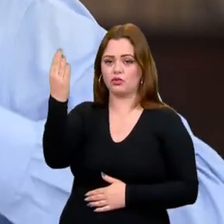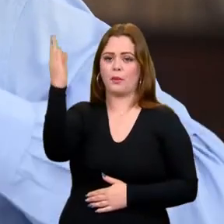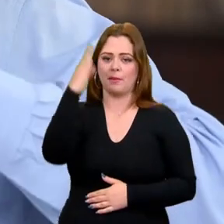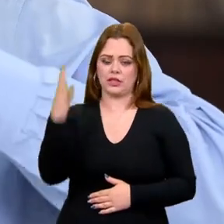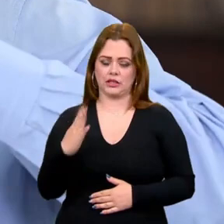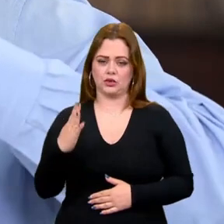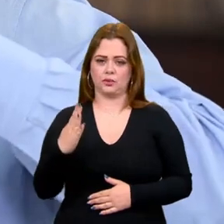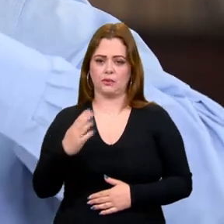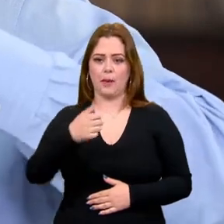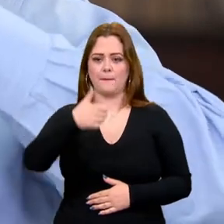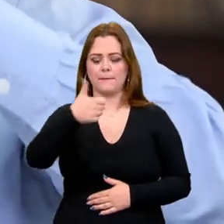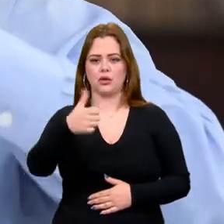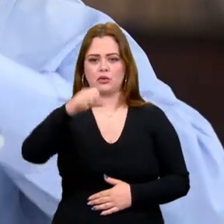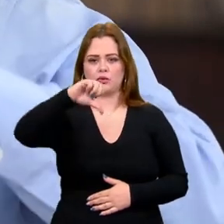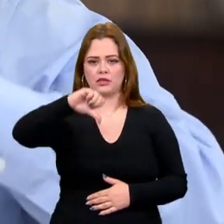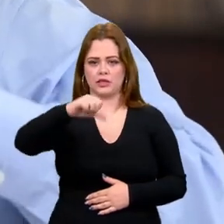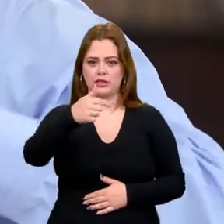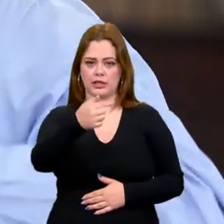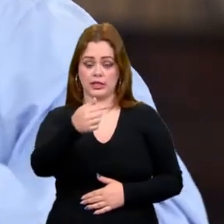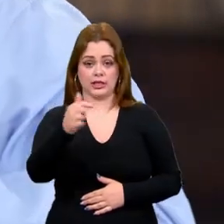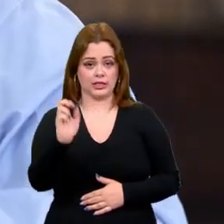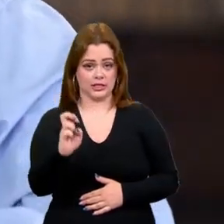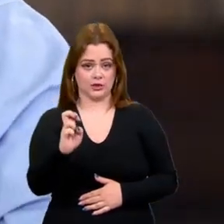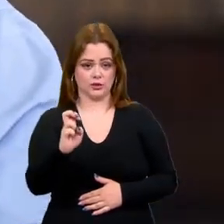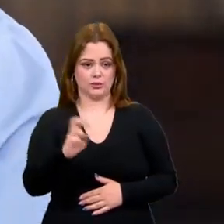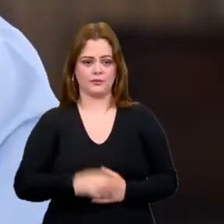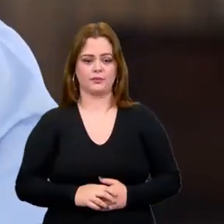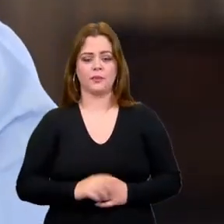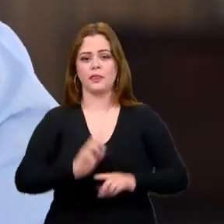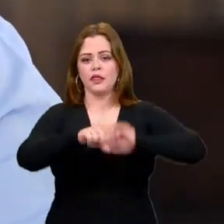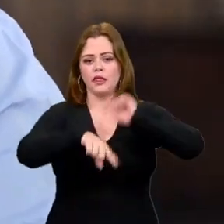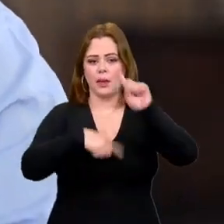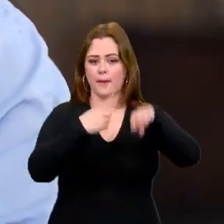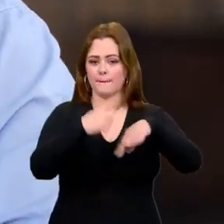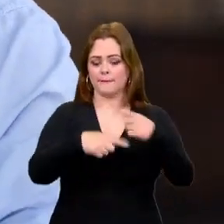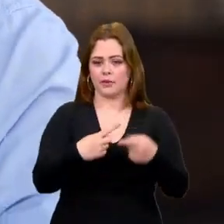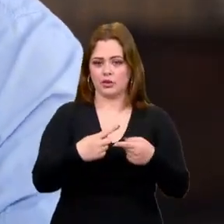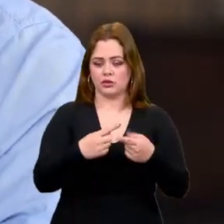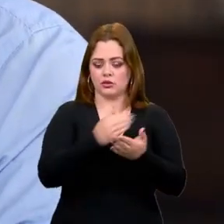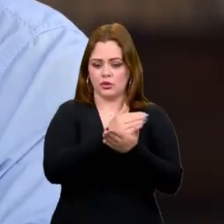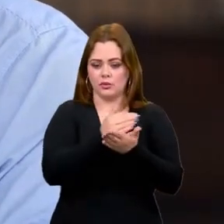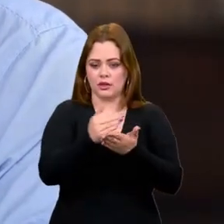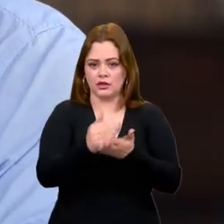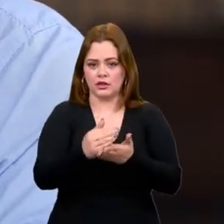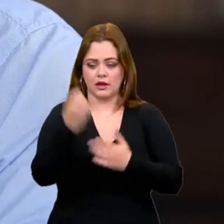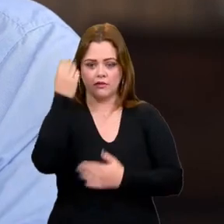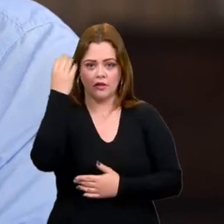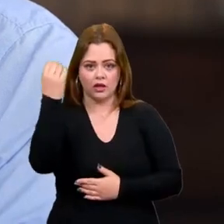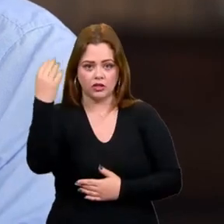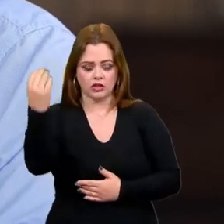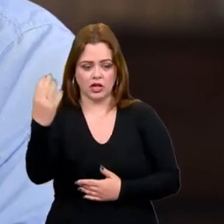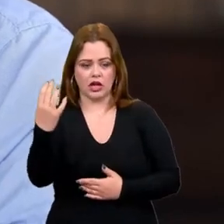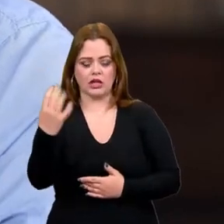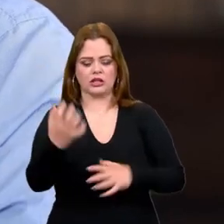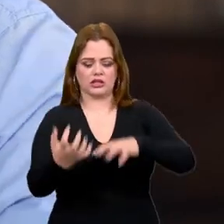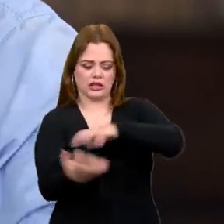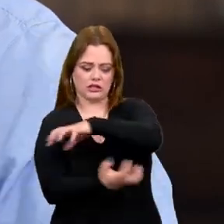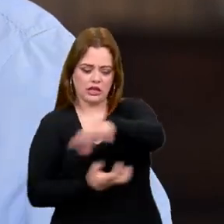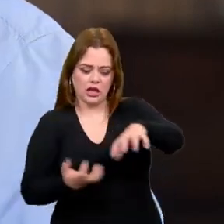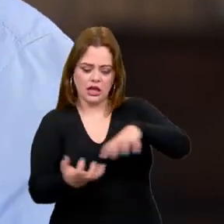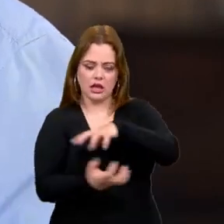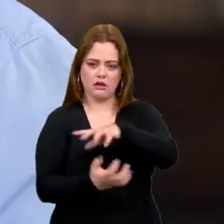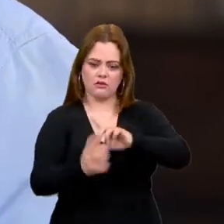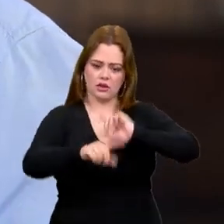depois eu comecei a viajar por conta das greve depois por conta da criação do PT porque mais me emociona hoje é